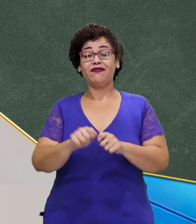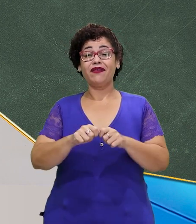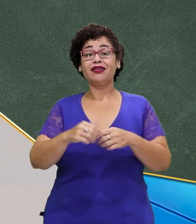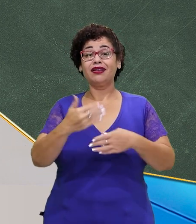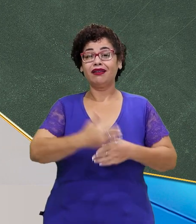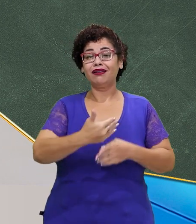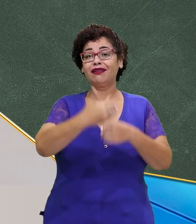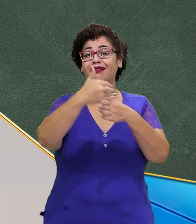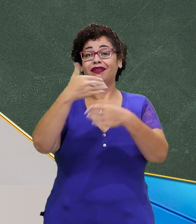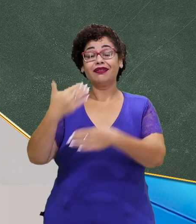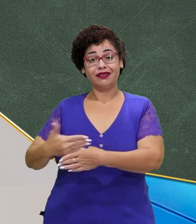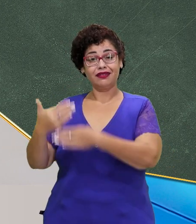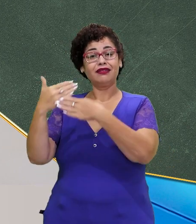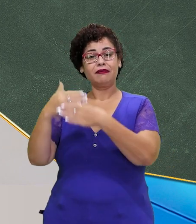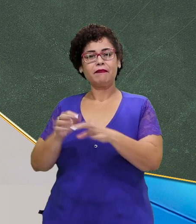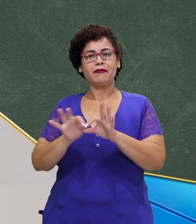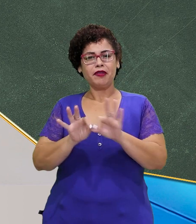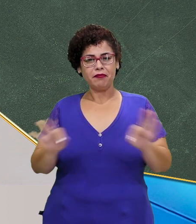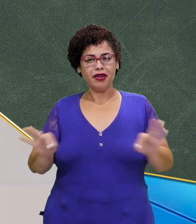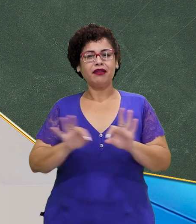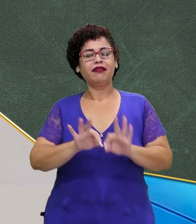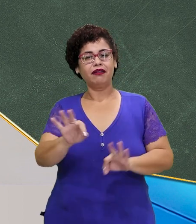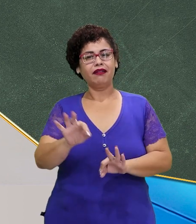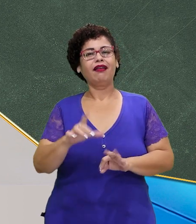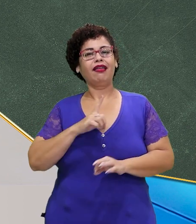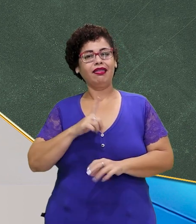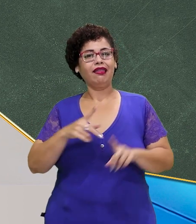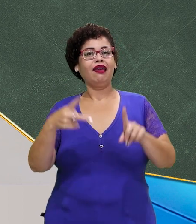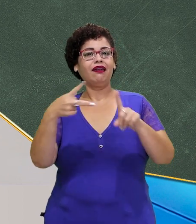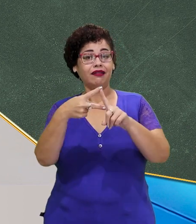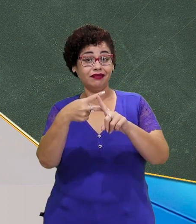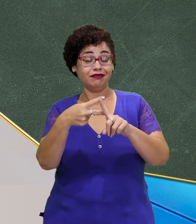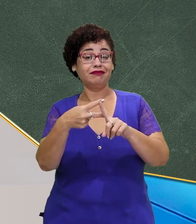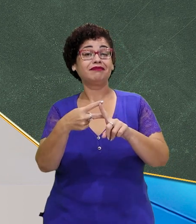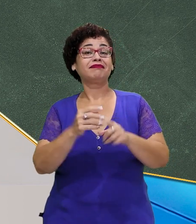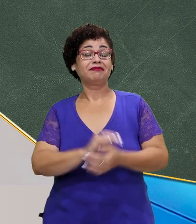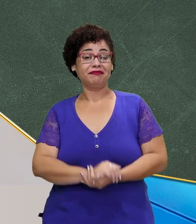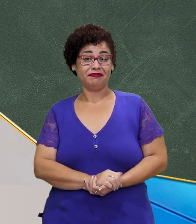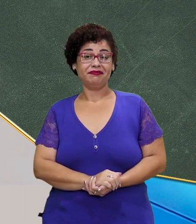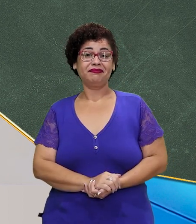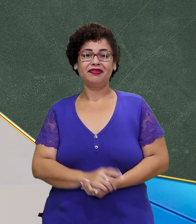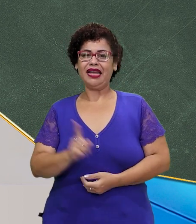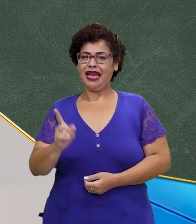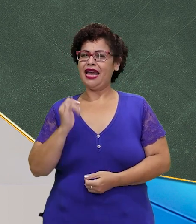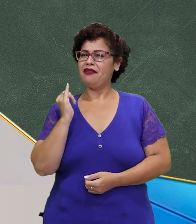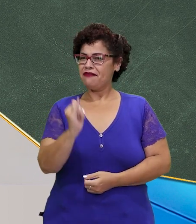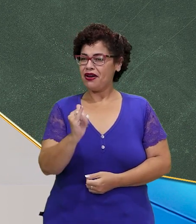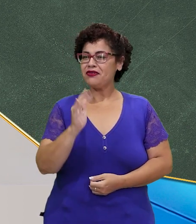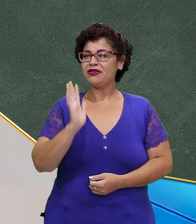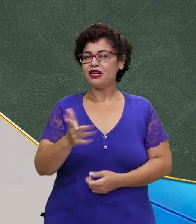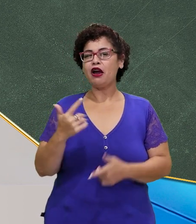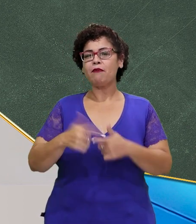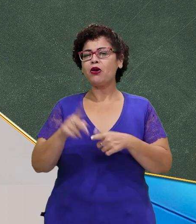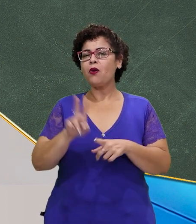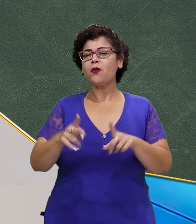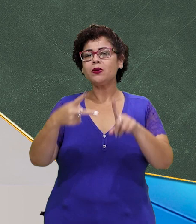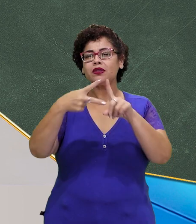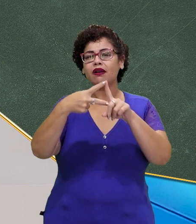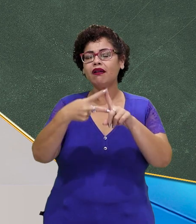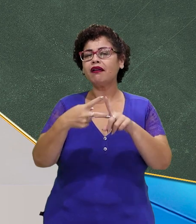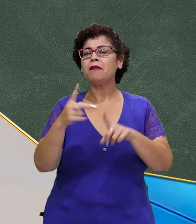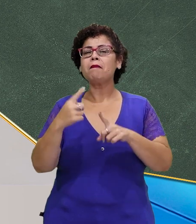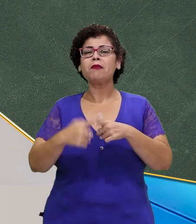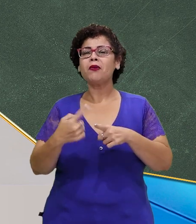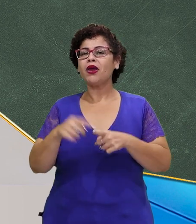seriam erguidas as paredes e essas medidas formavam um triângulo. E ele te falou o porquê desse